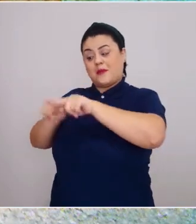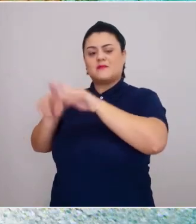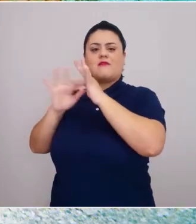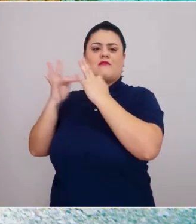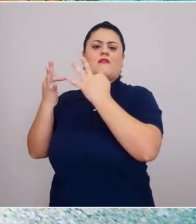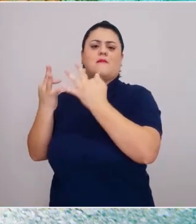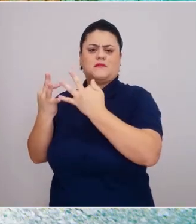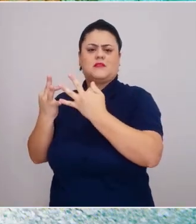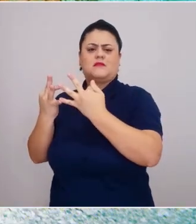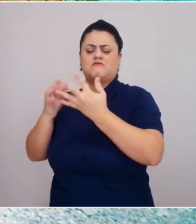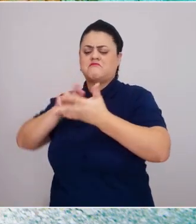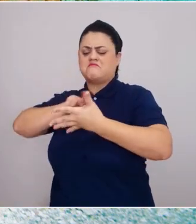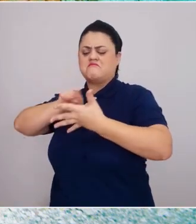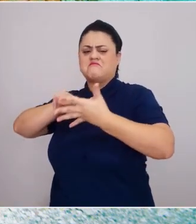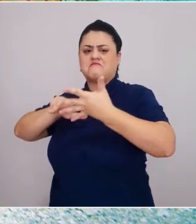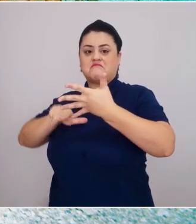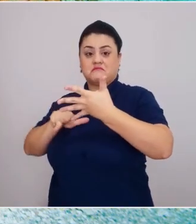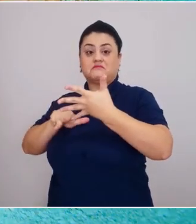e o pepino do mar.